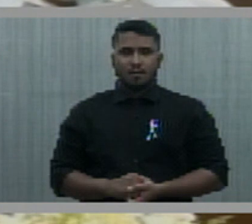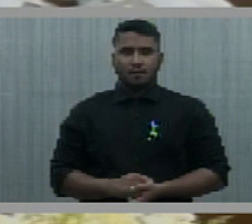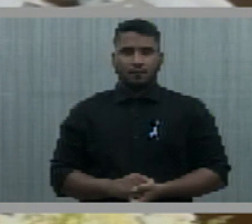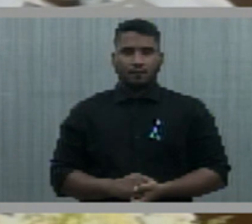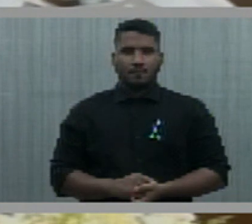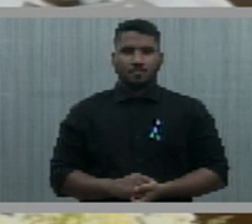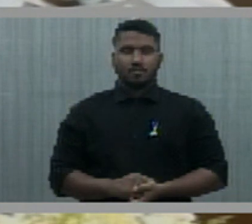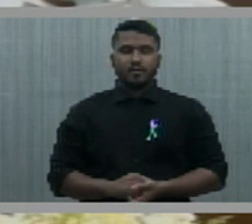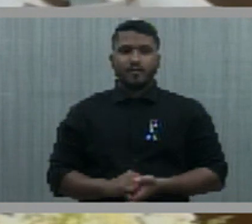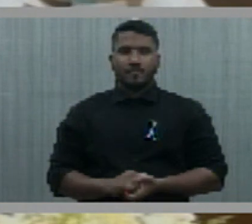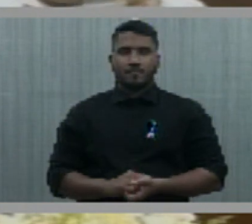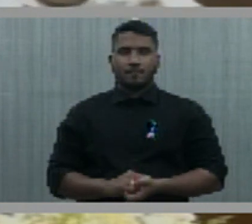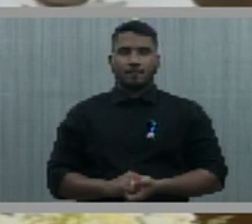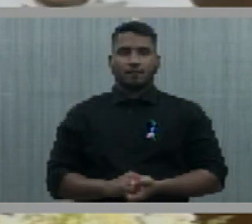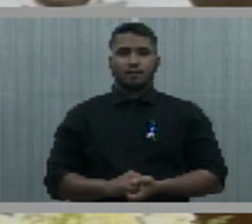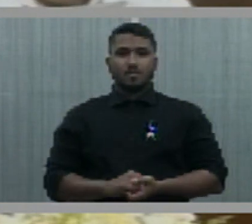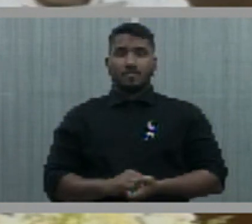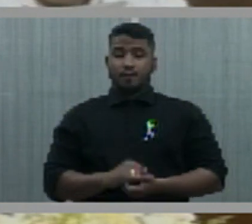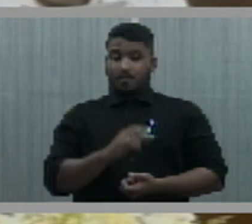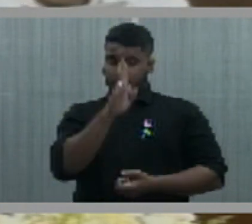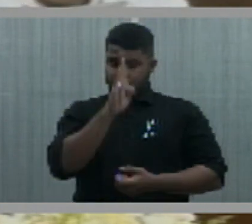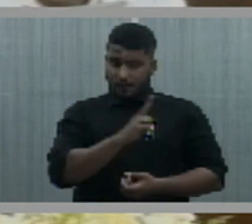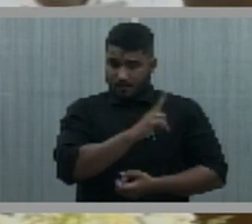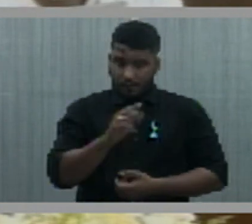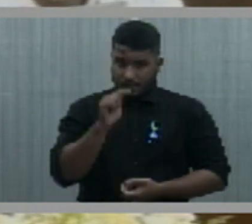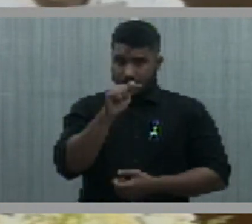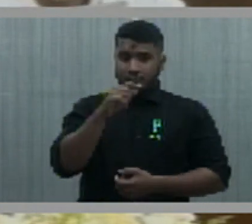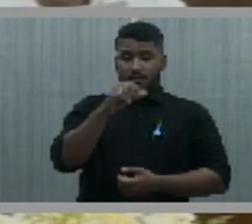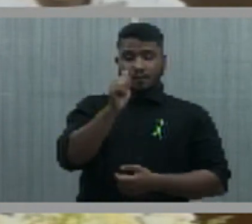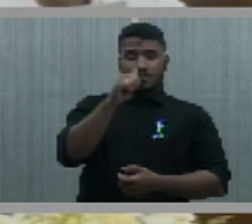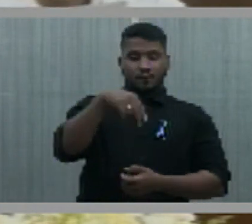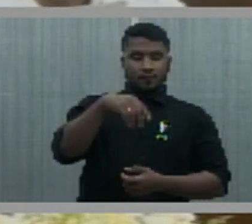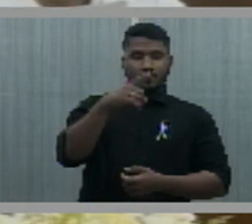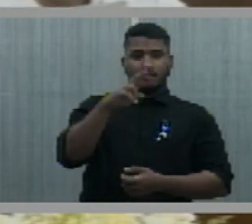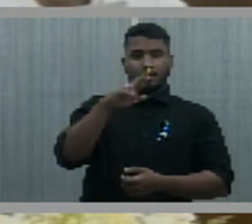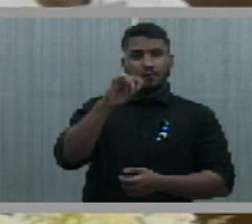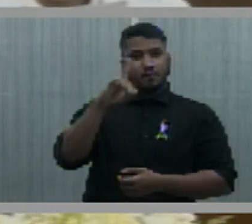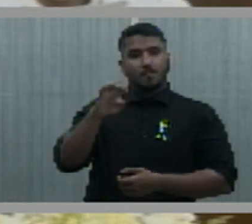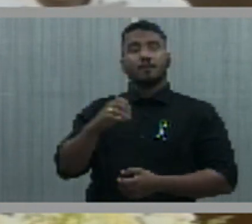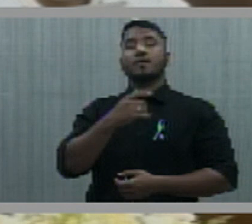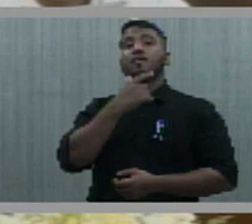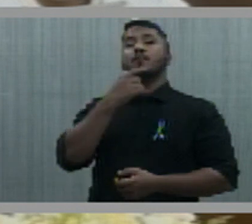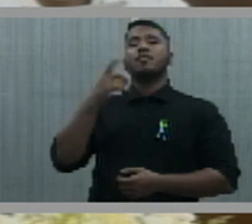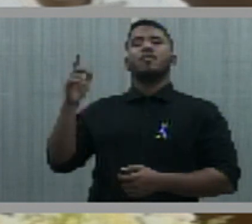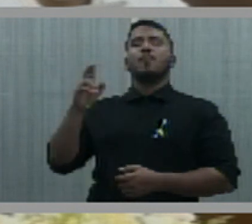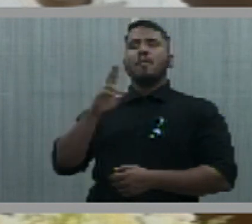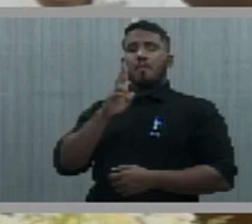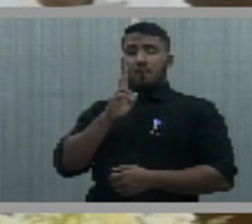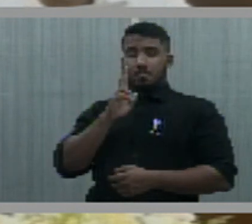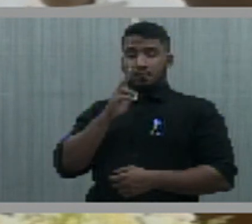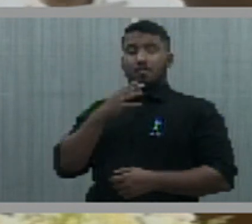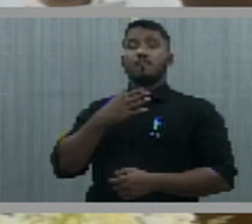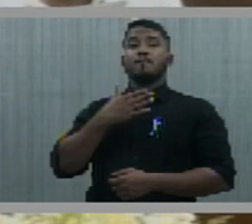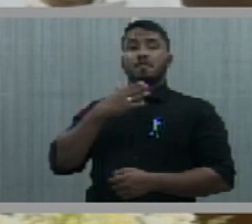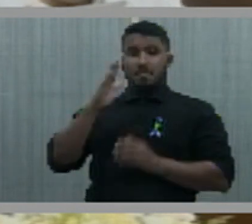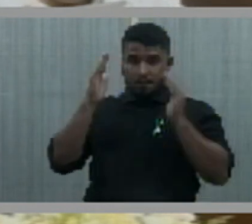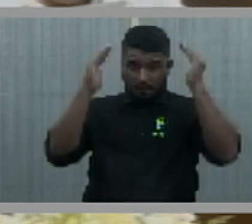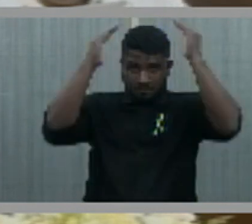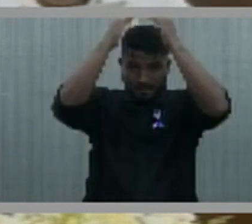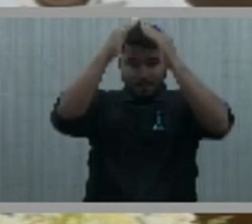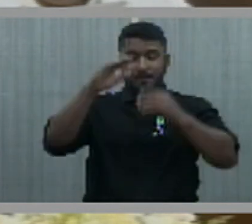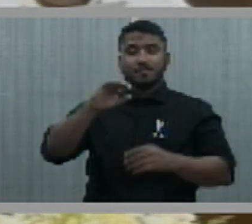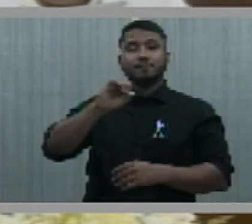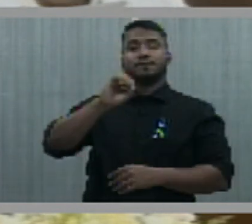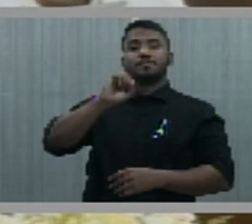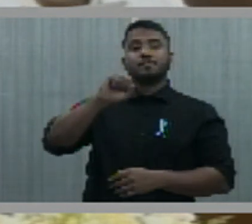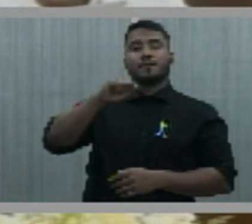Dalbó. O padre Ed Walter Andrade foi nomeado pelo Papa Francisco como bispo da Diocese de Floriano,